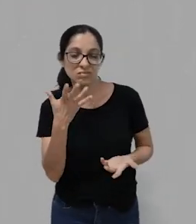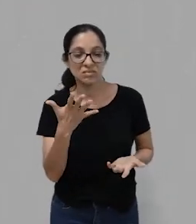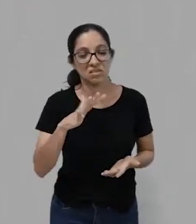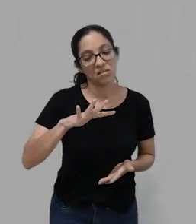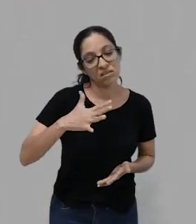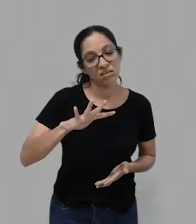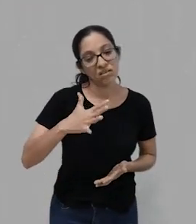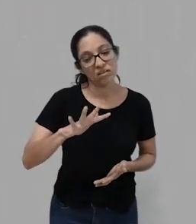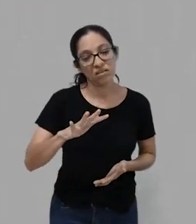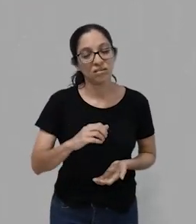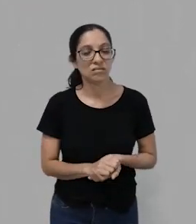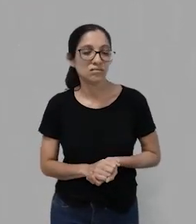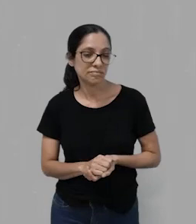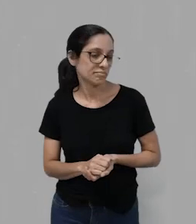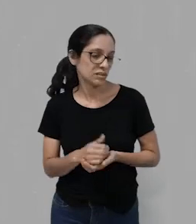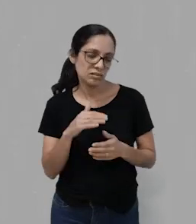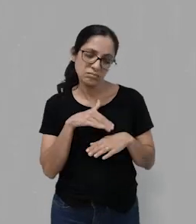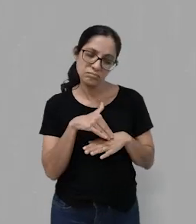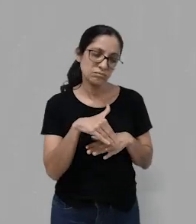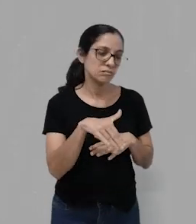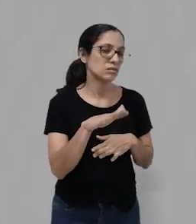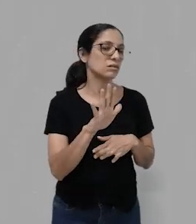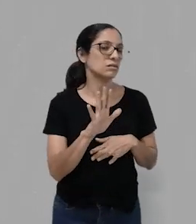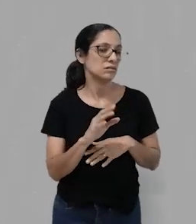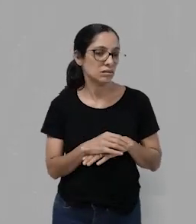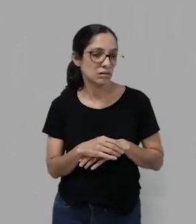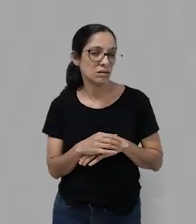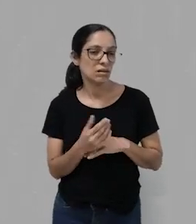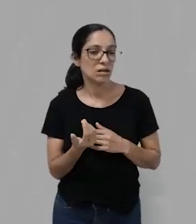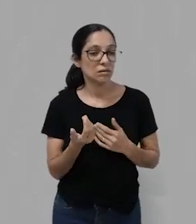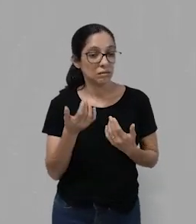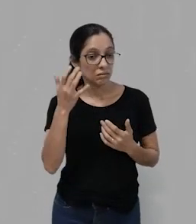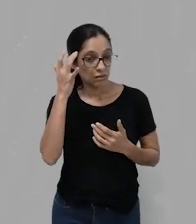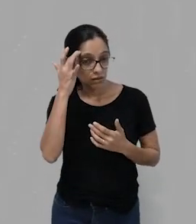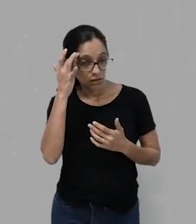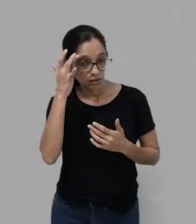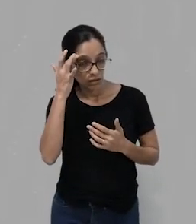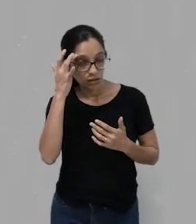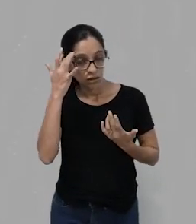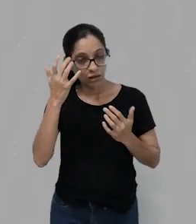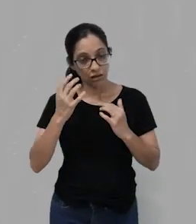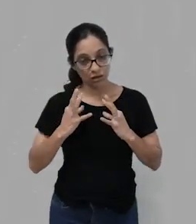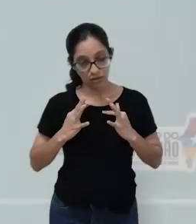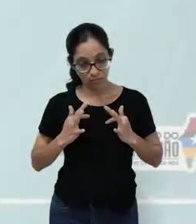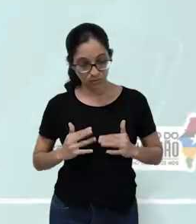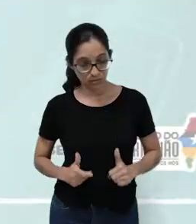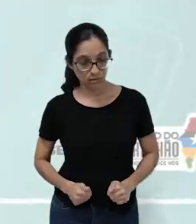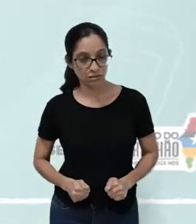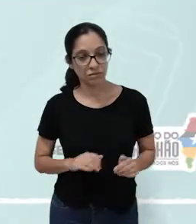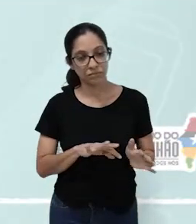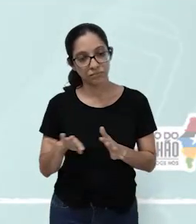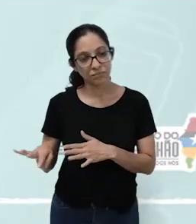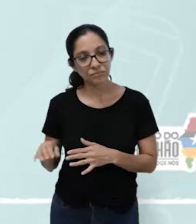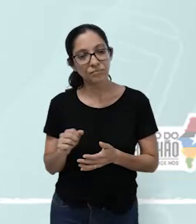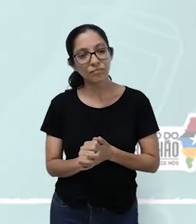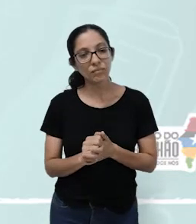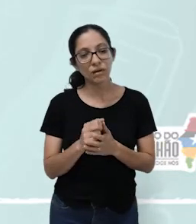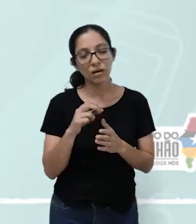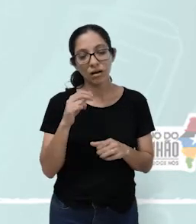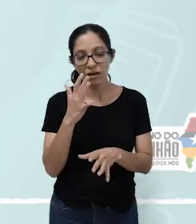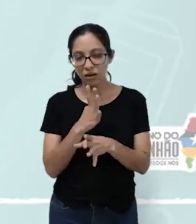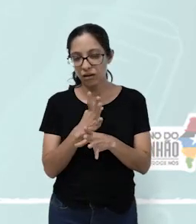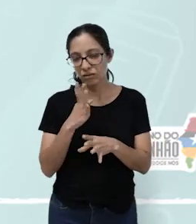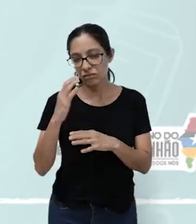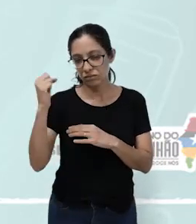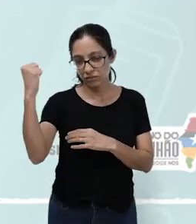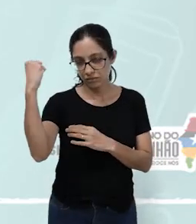está excelente. Aí vai mensurando lá para ver a capacidade física do indivíduo. Resistência anaeróbica. Esse